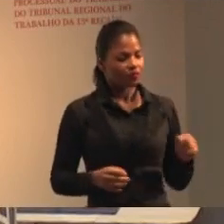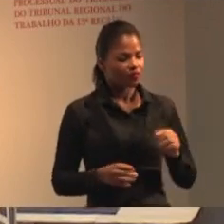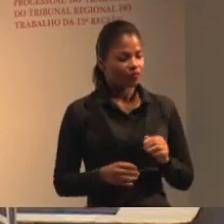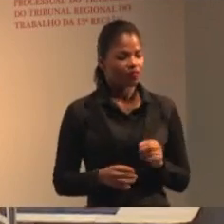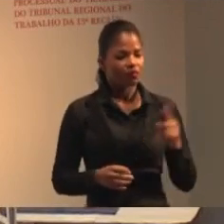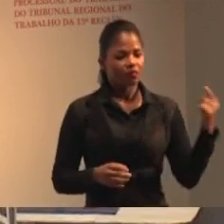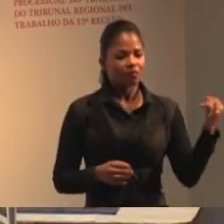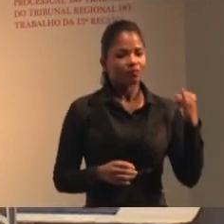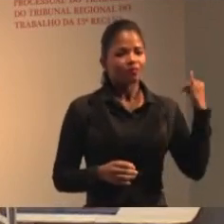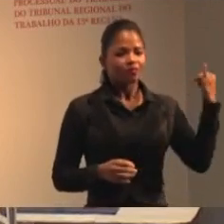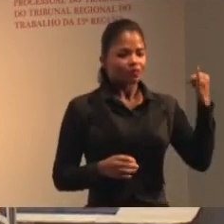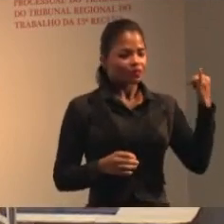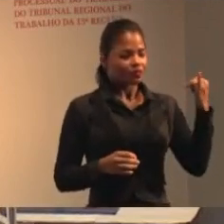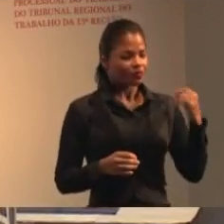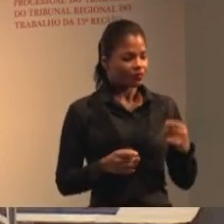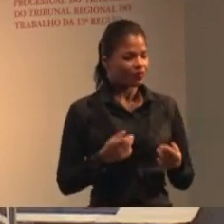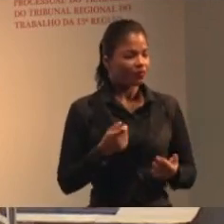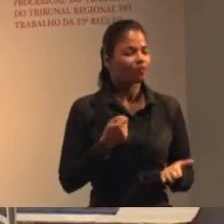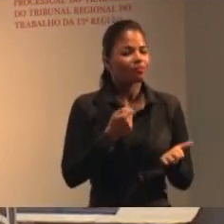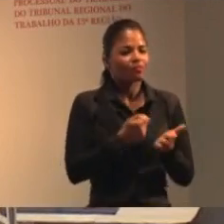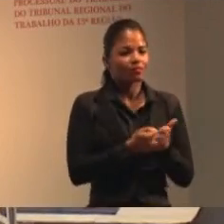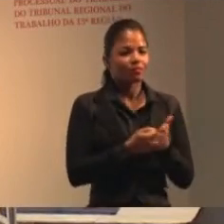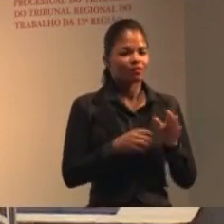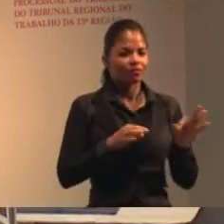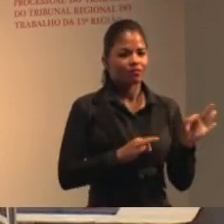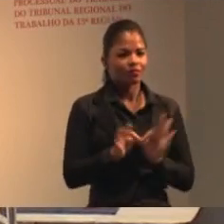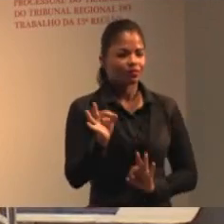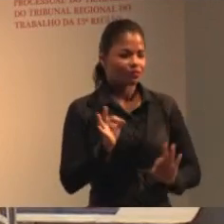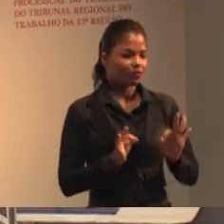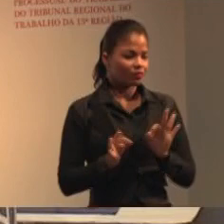fundamental Como as Democracias Morrem.